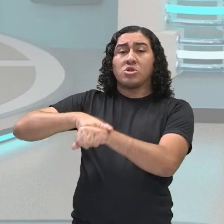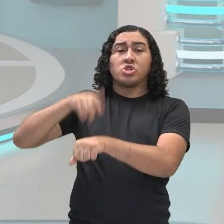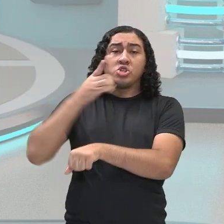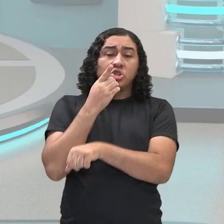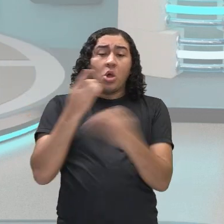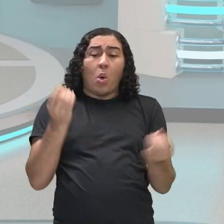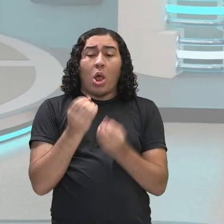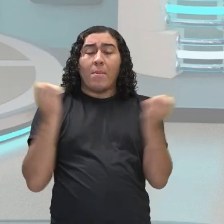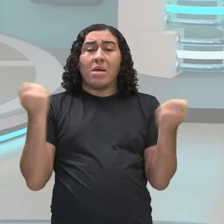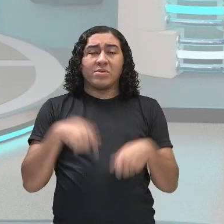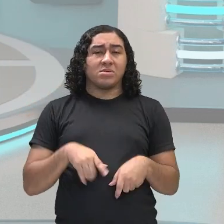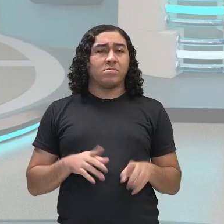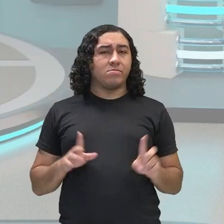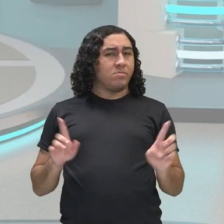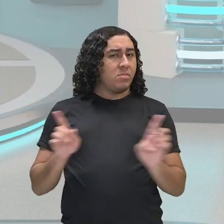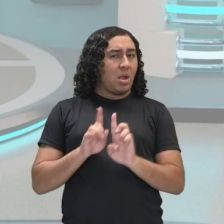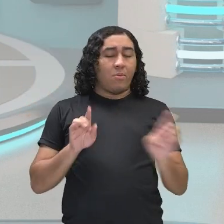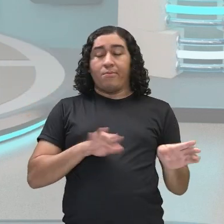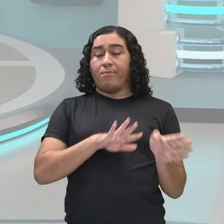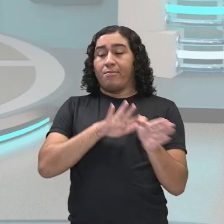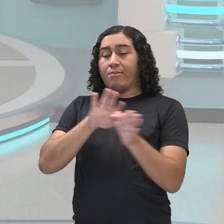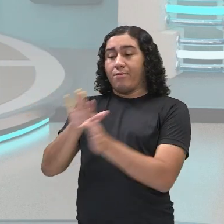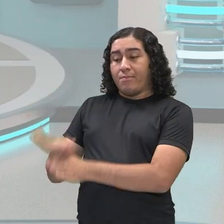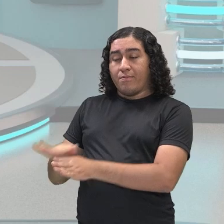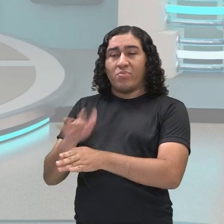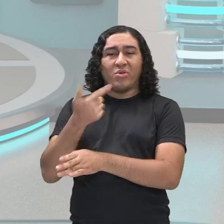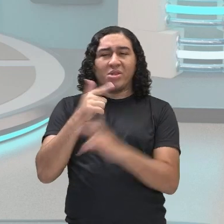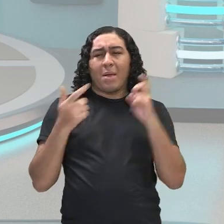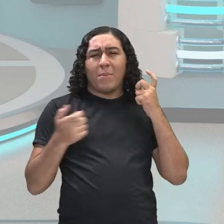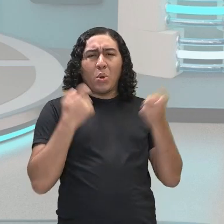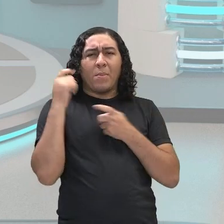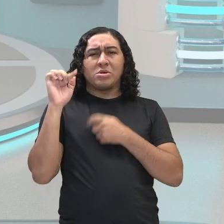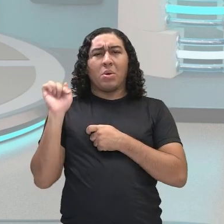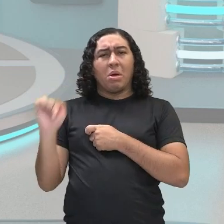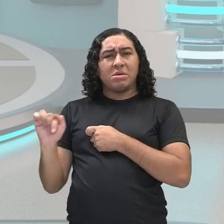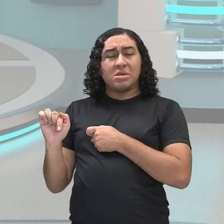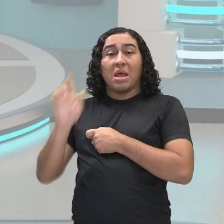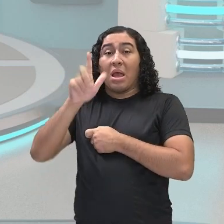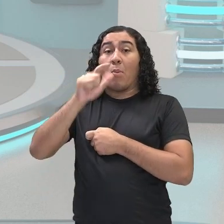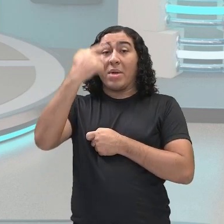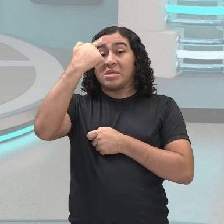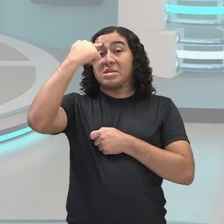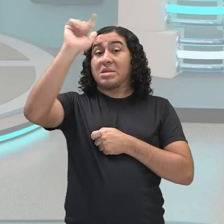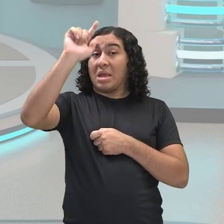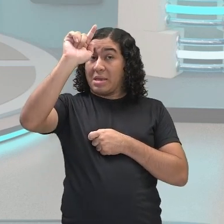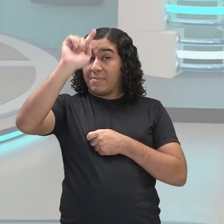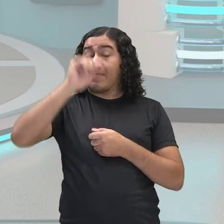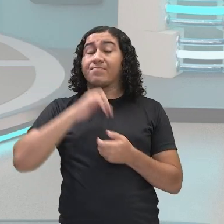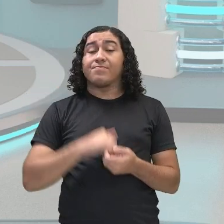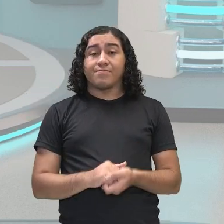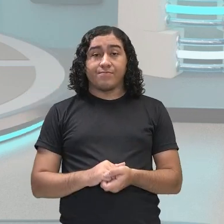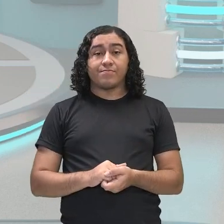se comportava. Não, a arte conceitual ela não está preocupada com isso, ela quer trazer uma ideia.